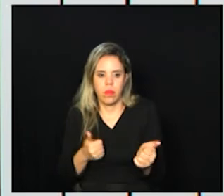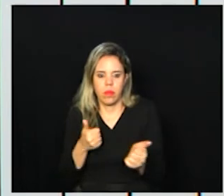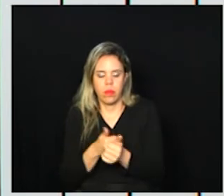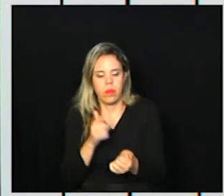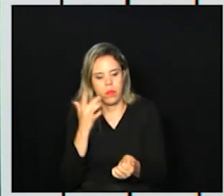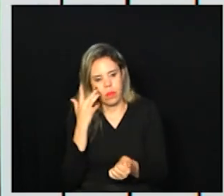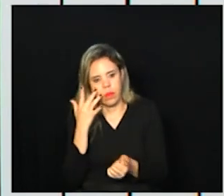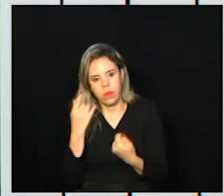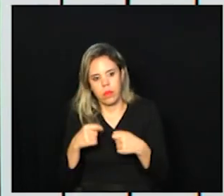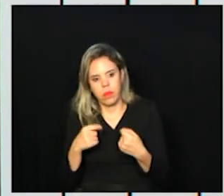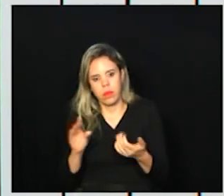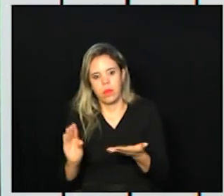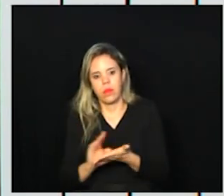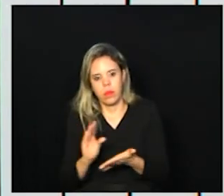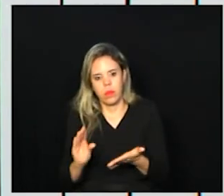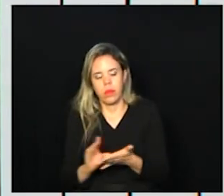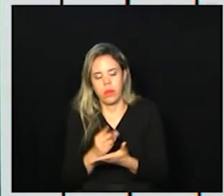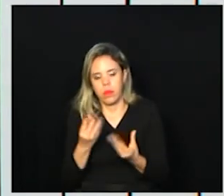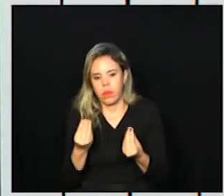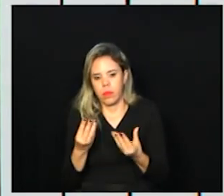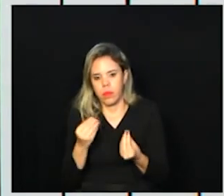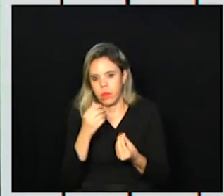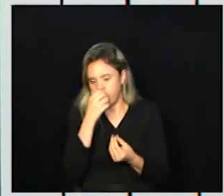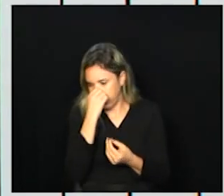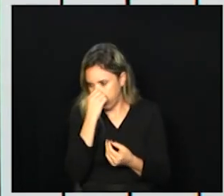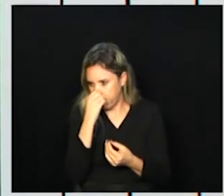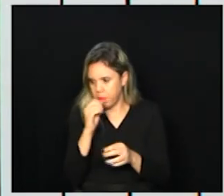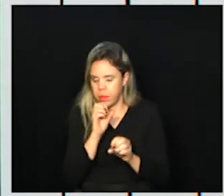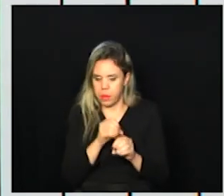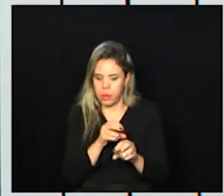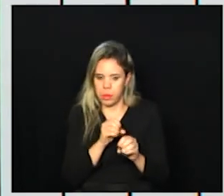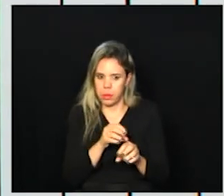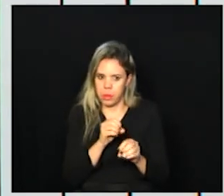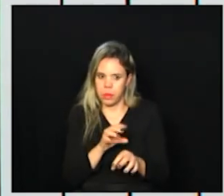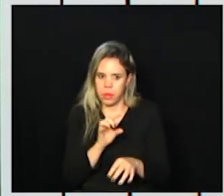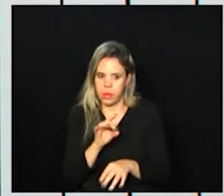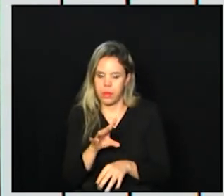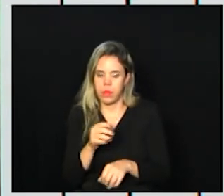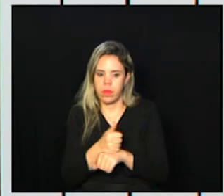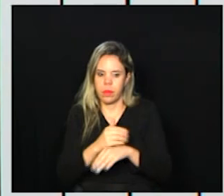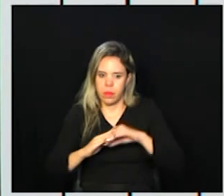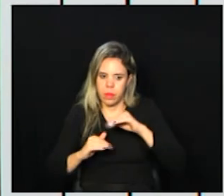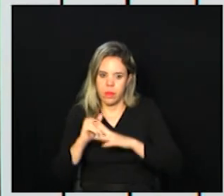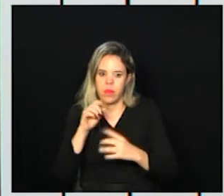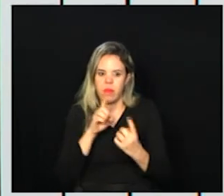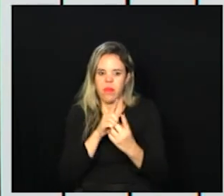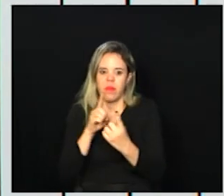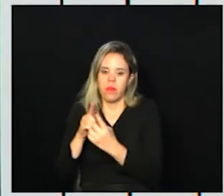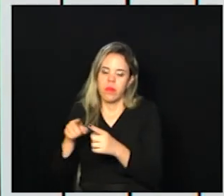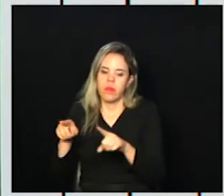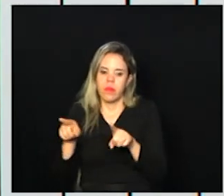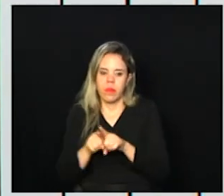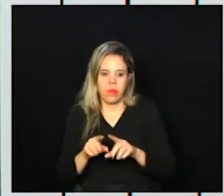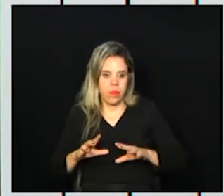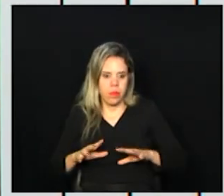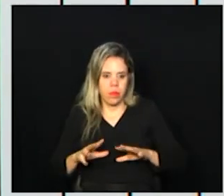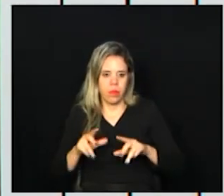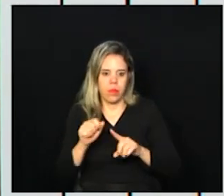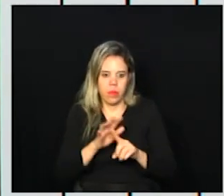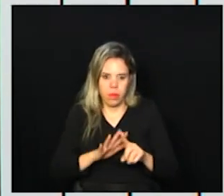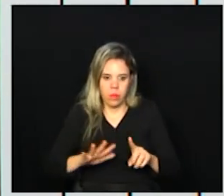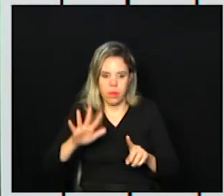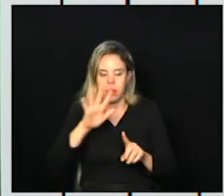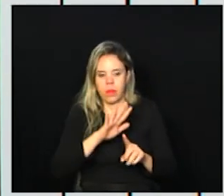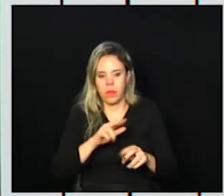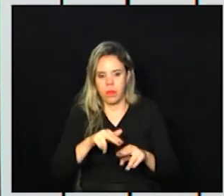gente precisa investir muito na educação, não só dos profissionais que vão atender, mas também de toda a nossa sociedade, por